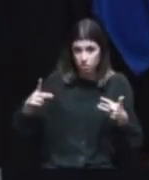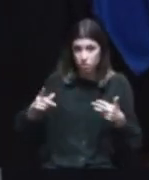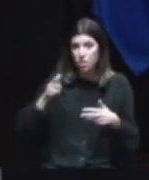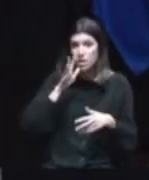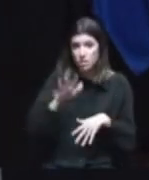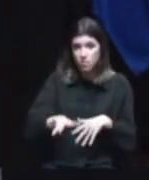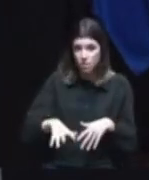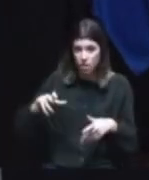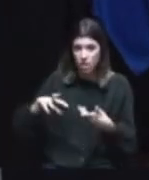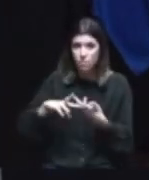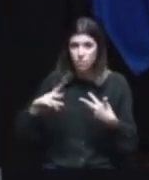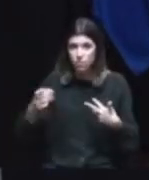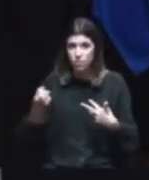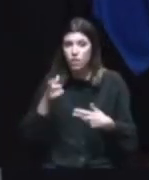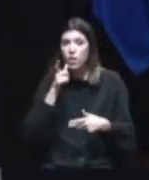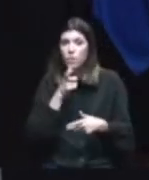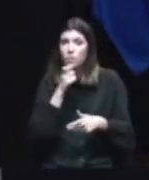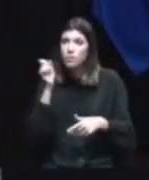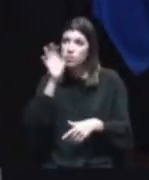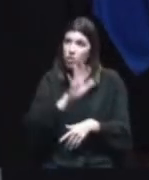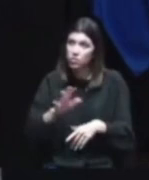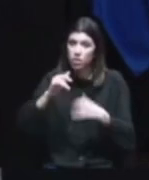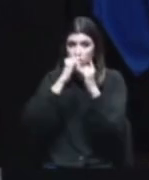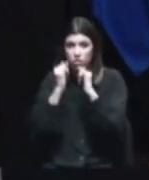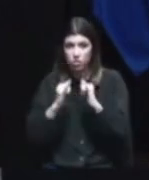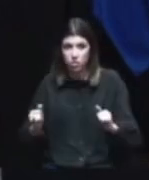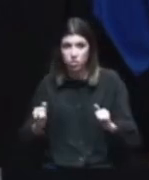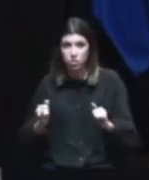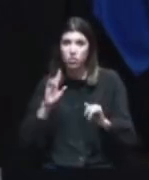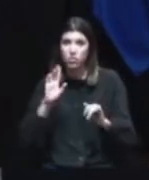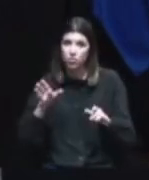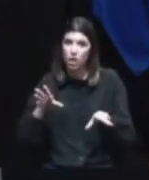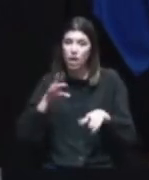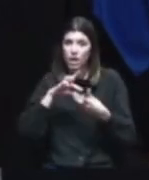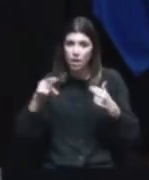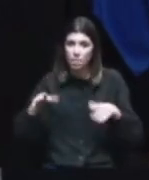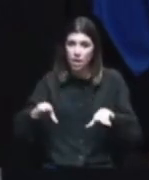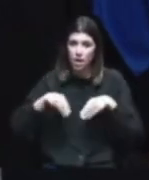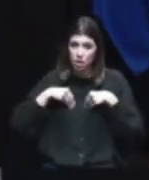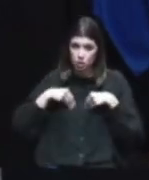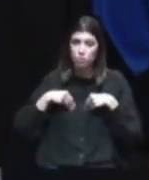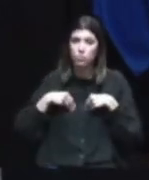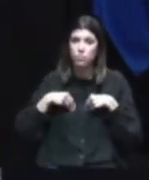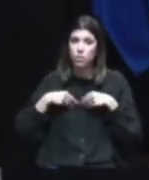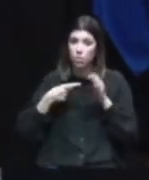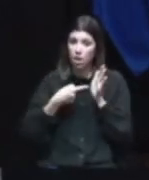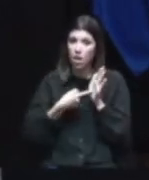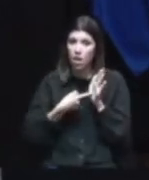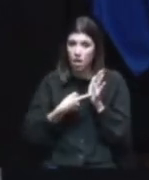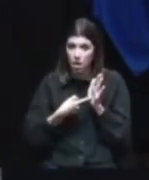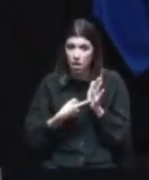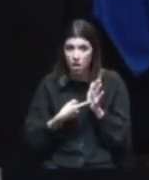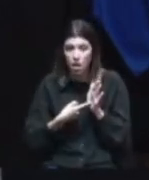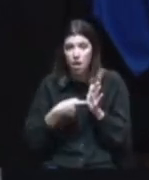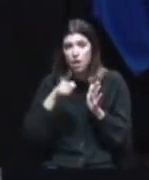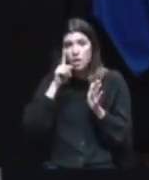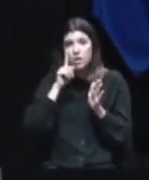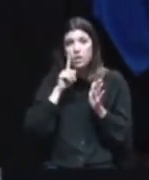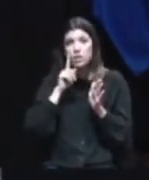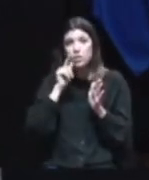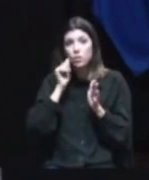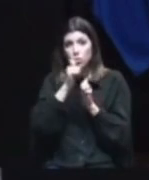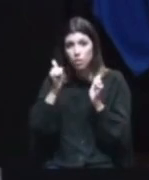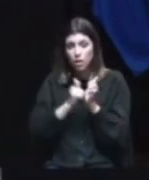Municipal, bem como vários compromissos nacionais e internacionais já assumidos pela Câmara, conforme aliás é referido no ofício do Vereador Ângelo Pereira de